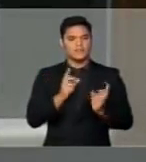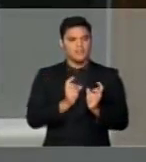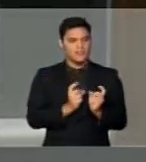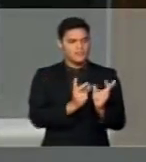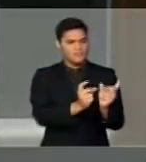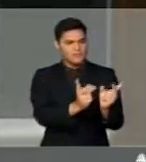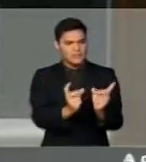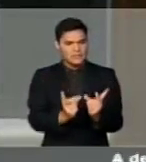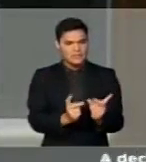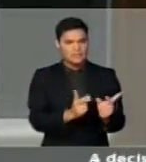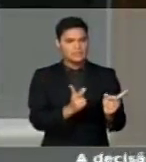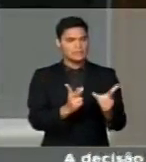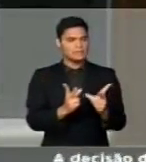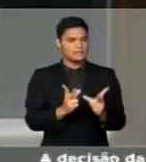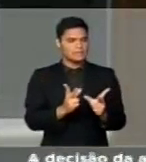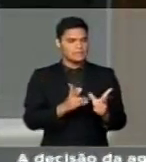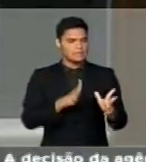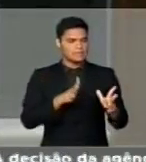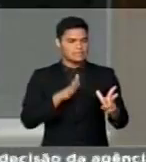da educação.